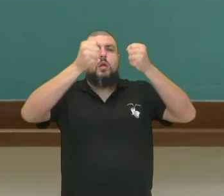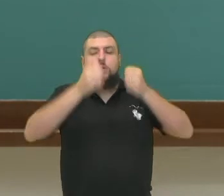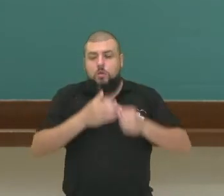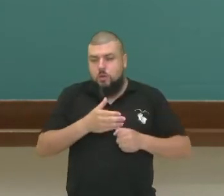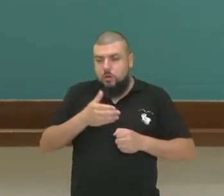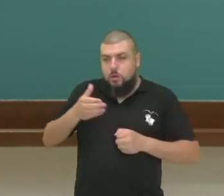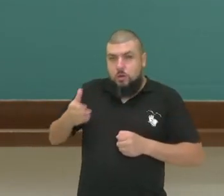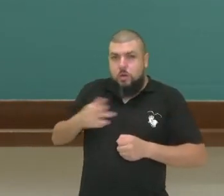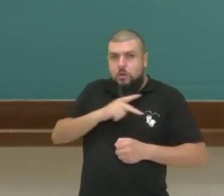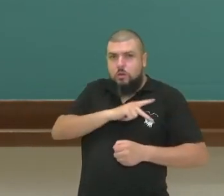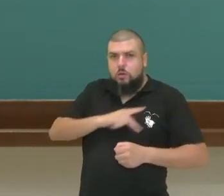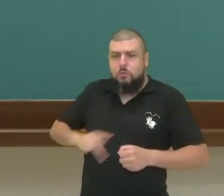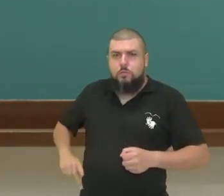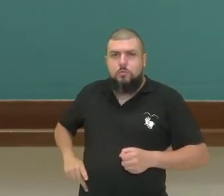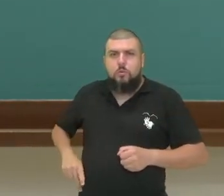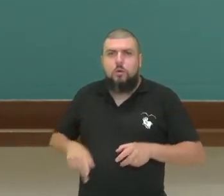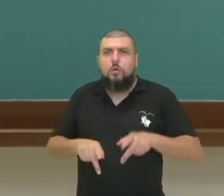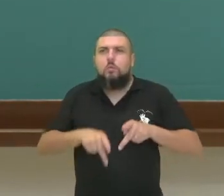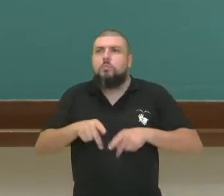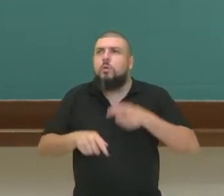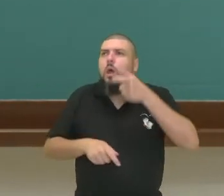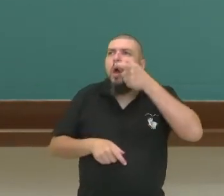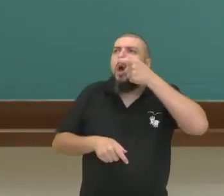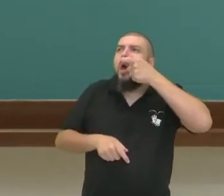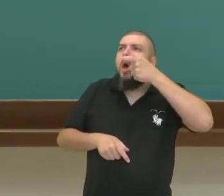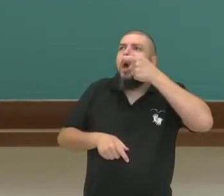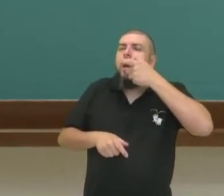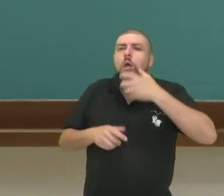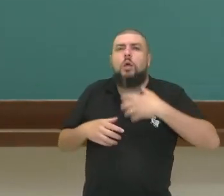sua economia, nós conseguimos o tricampeonato.